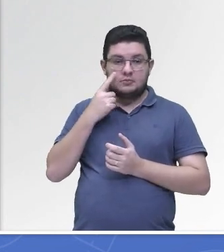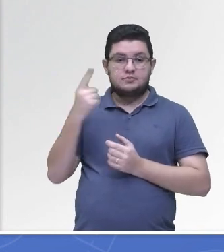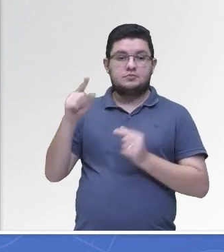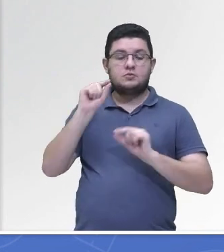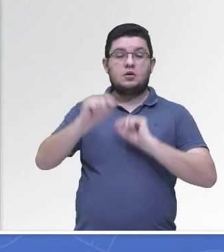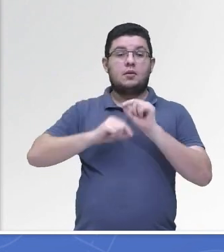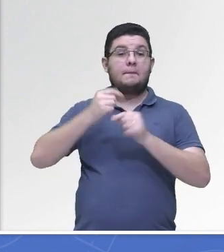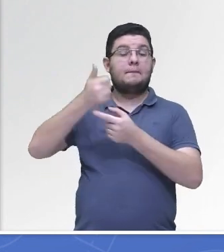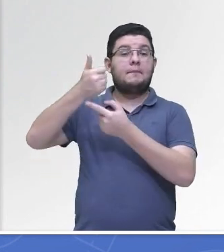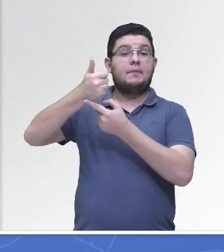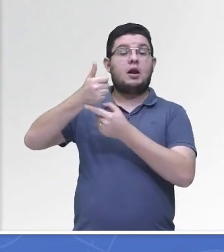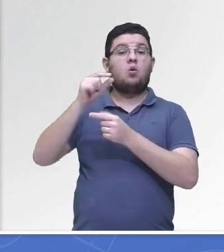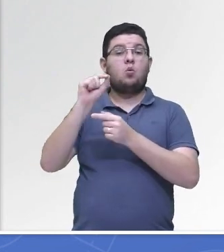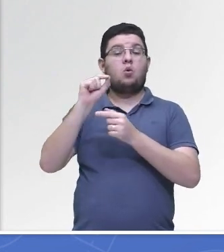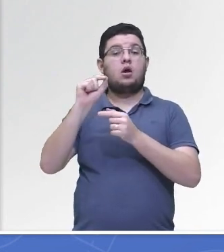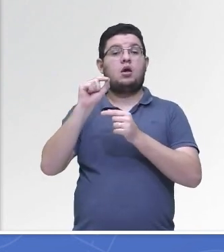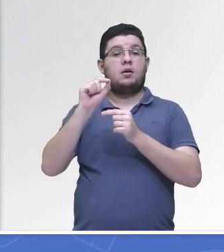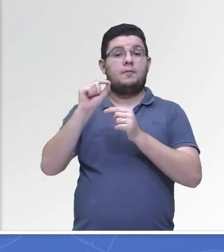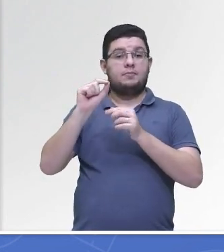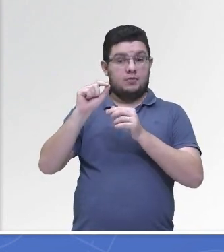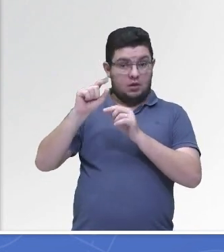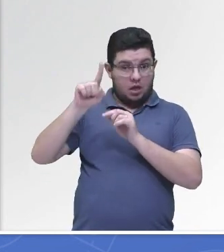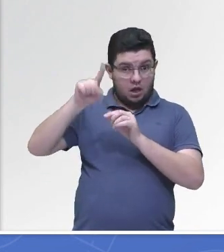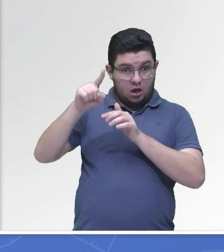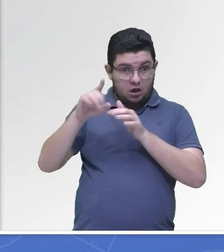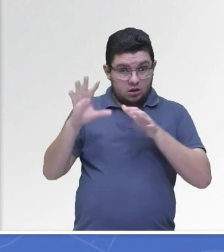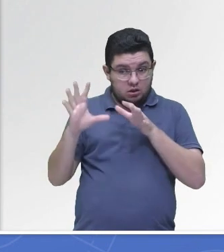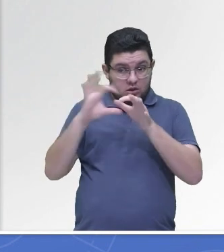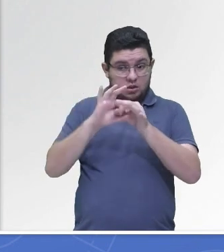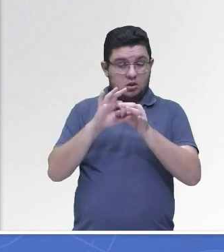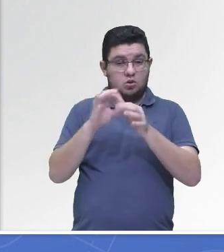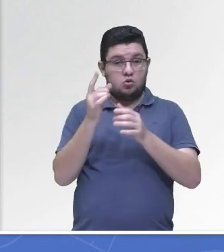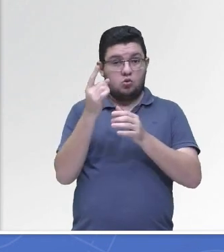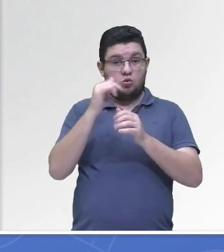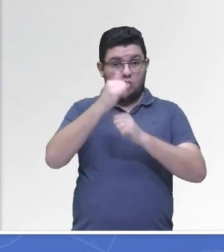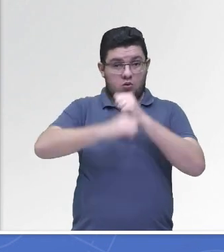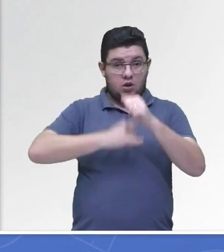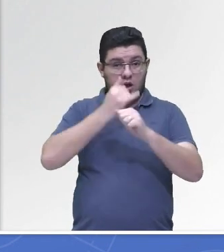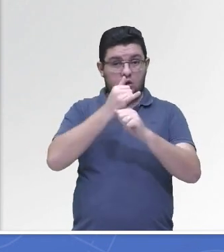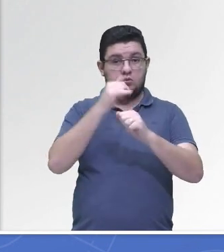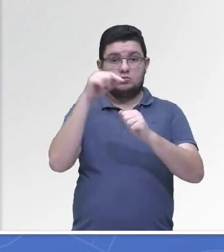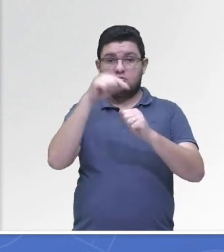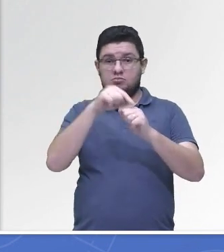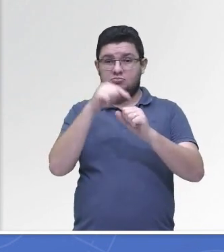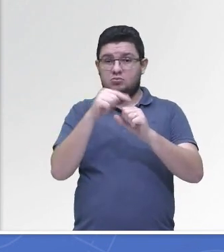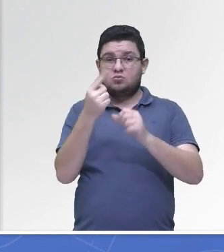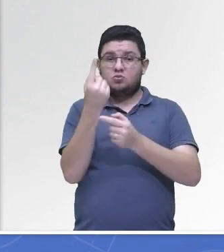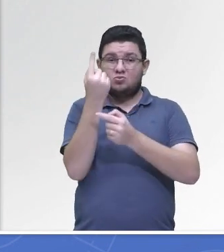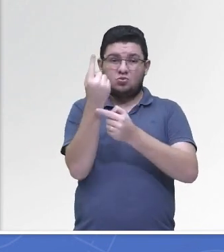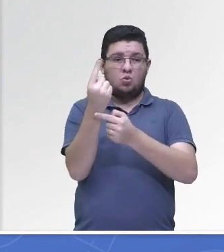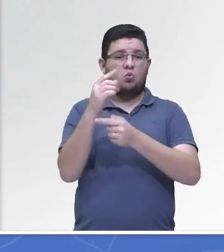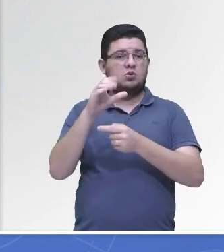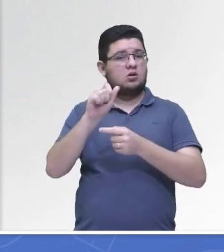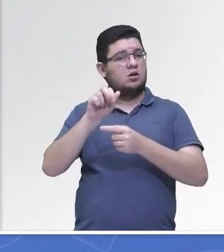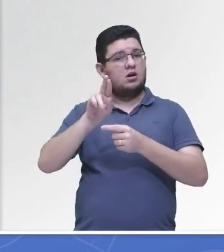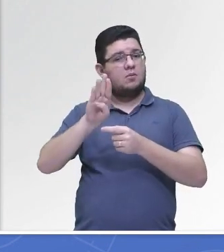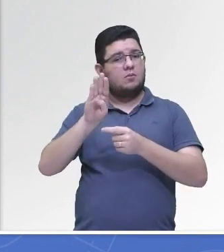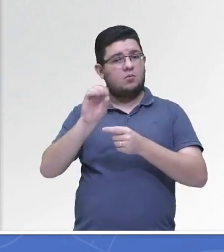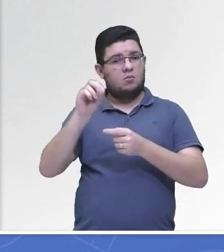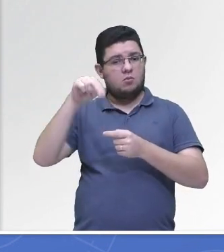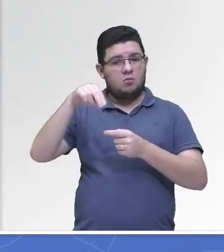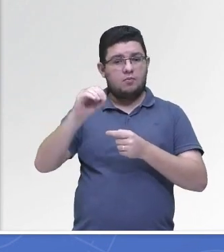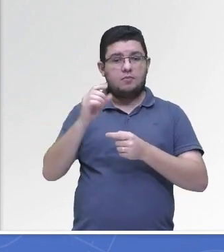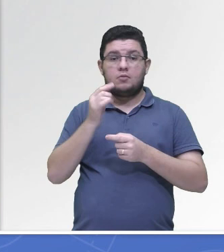é aquele que está ligado a um único outro átomo de carbono, que é esse aqui, ó. O carbono ele faz 4 ligações. Esse aqui